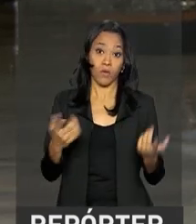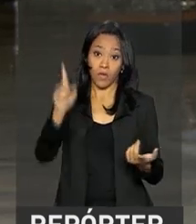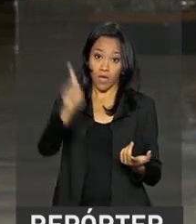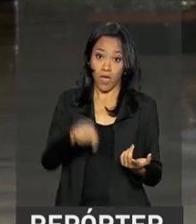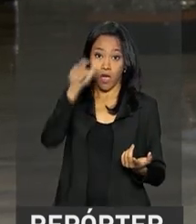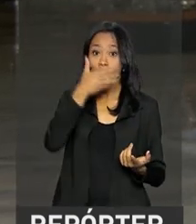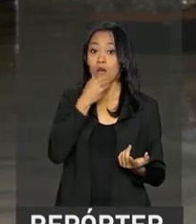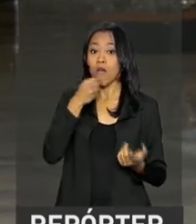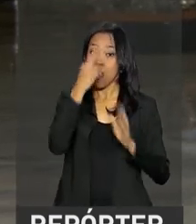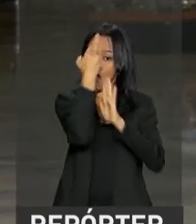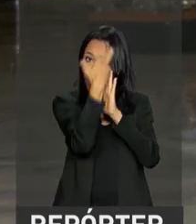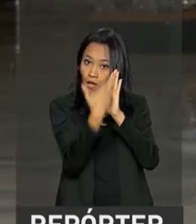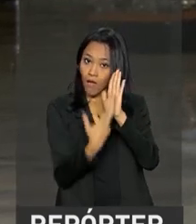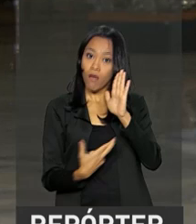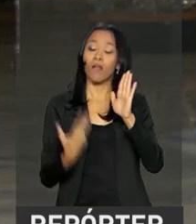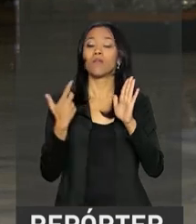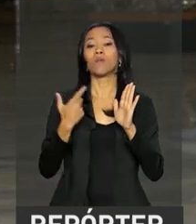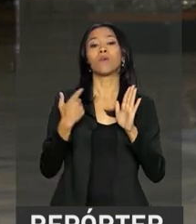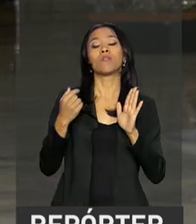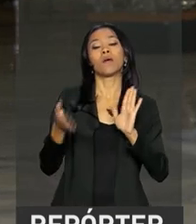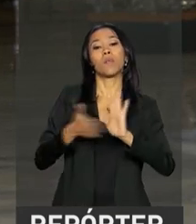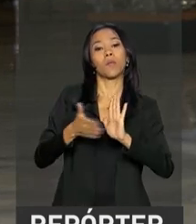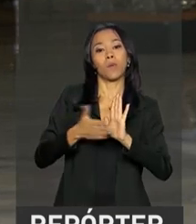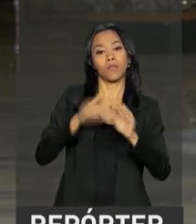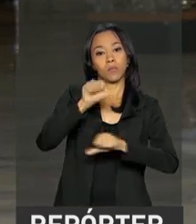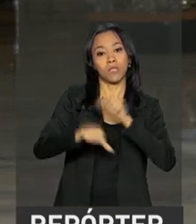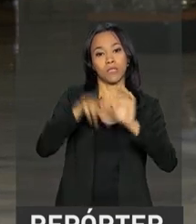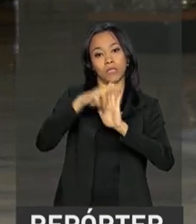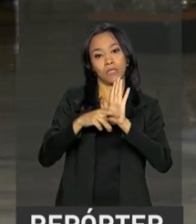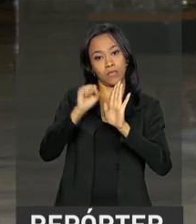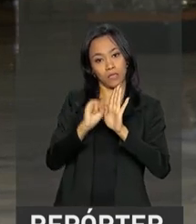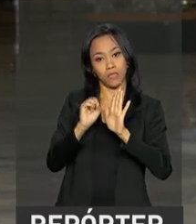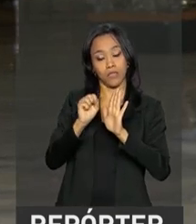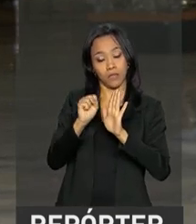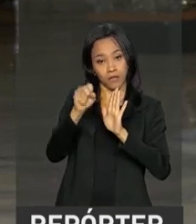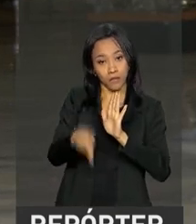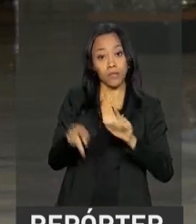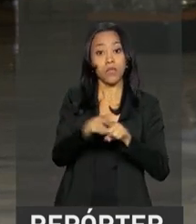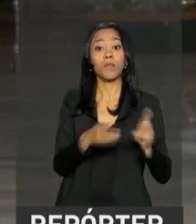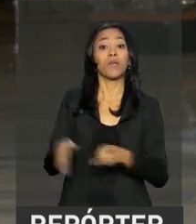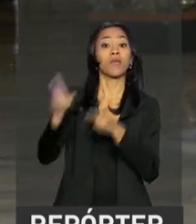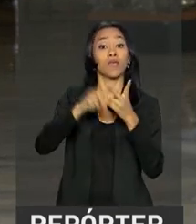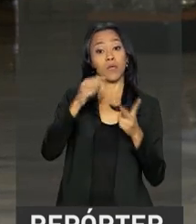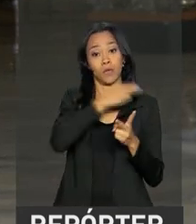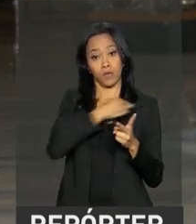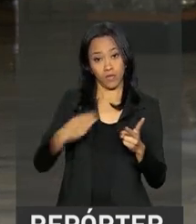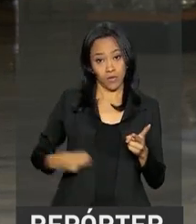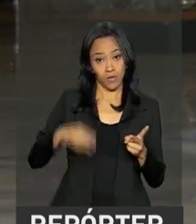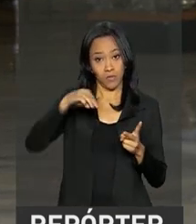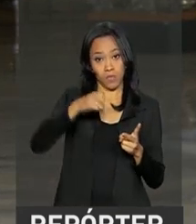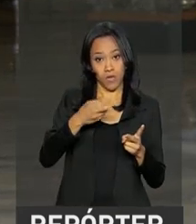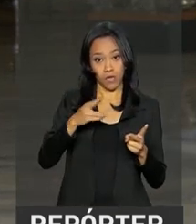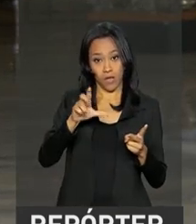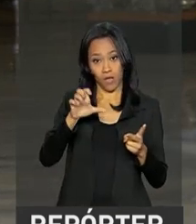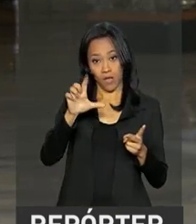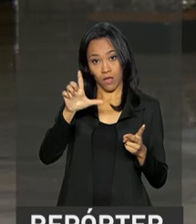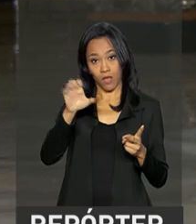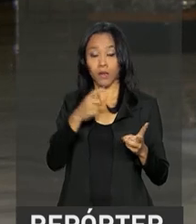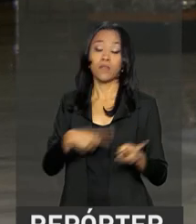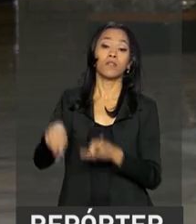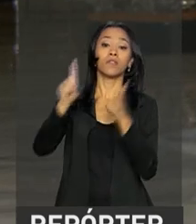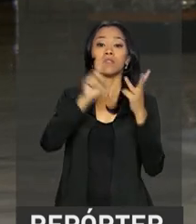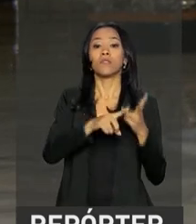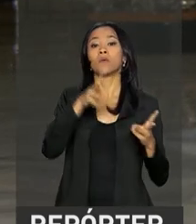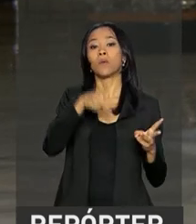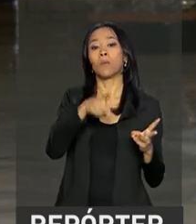da proposta de reforma da Previdência, e com os ministros da Fazenda, Henrique Meirelles, da Casa Civil, Eliseu Padilha, e da Secretaria-Geral